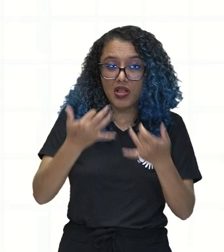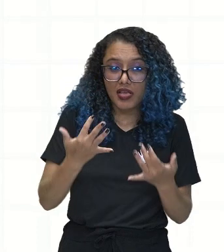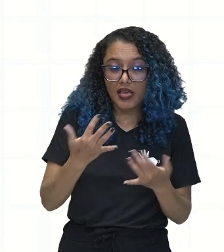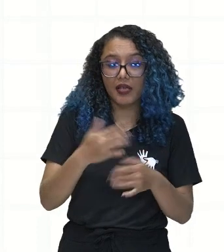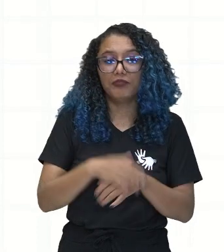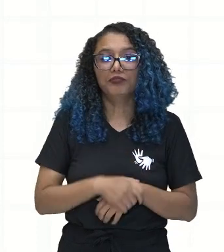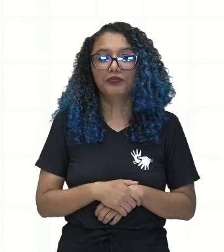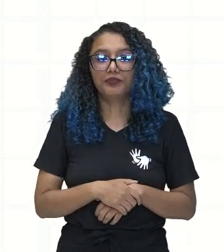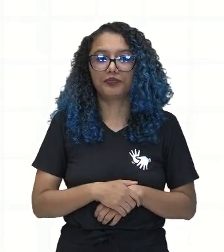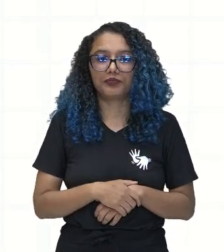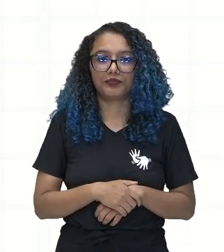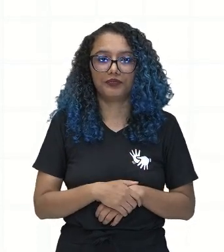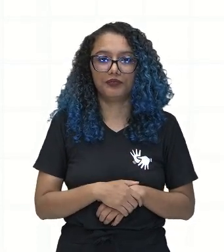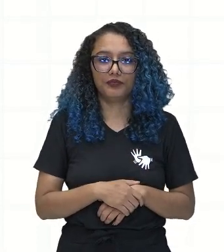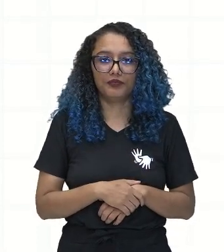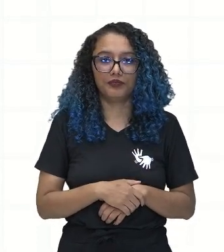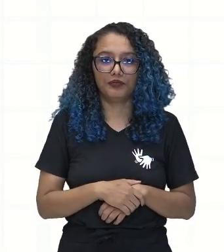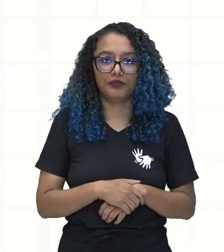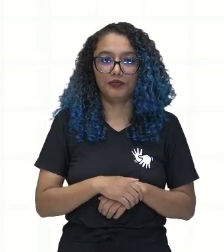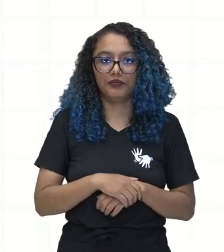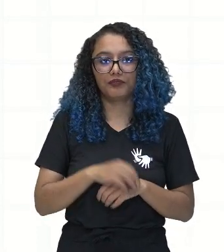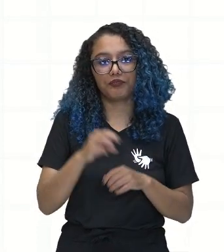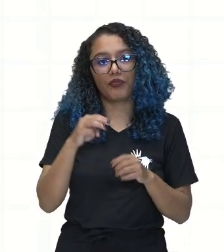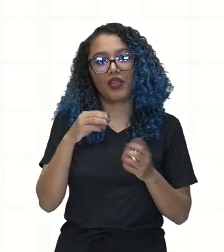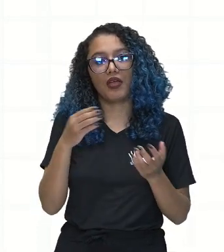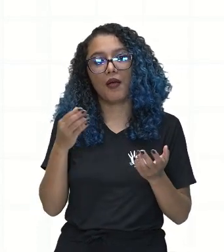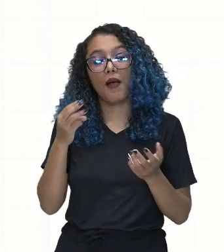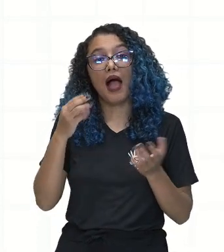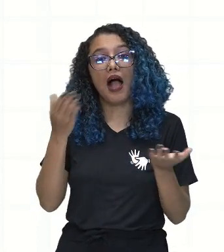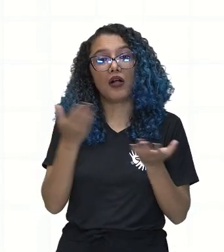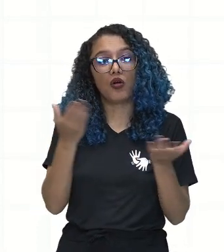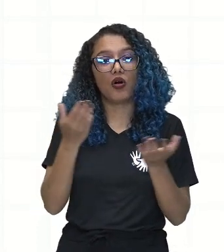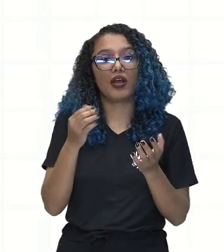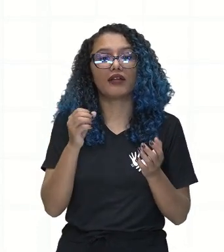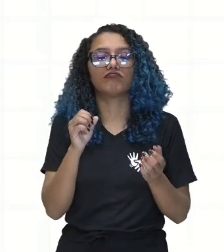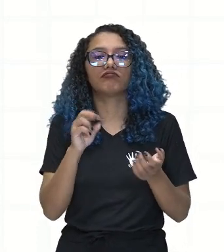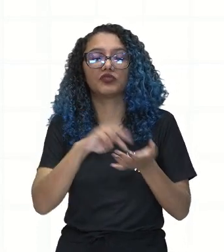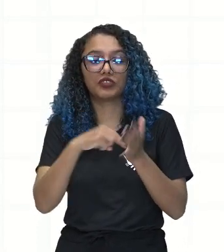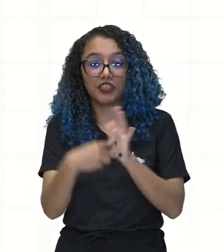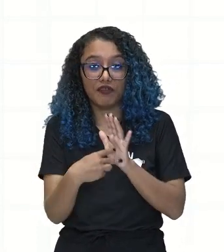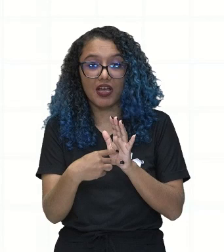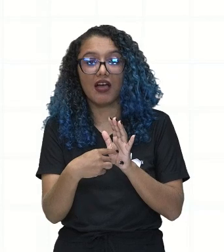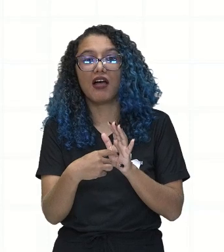palavra meio, quando significa mais ou menos, olha só.